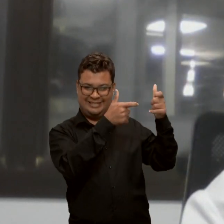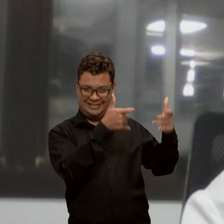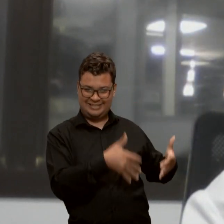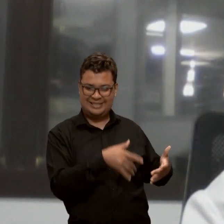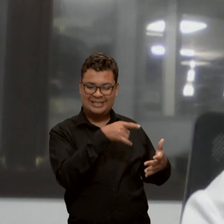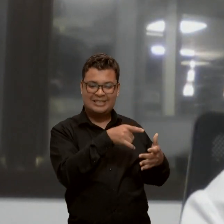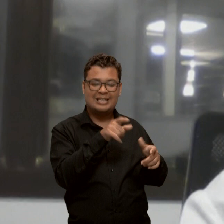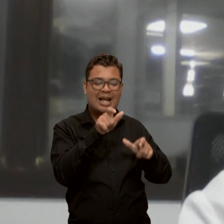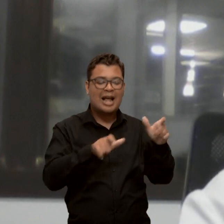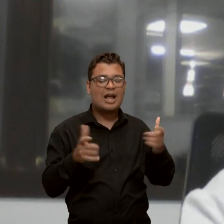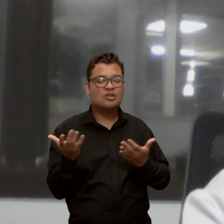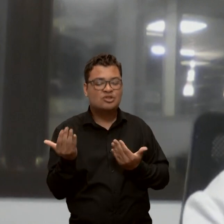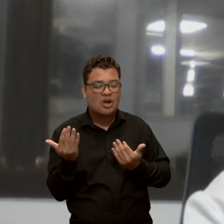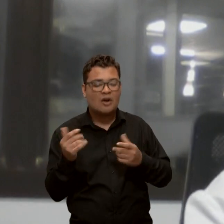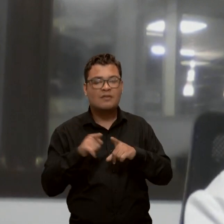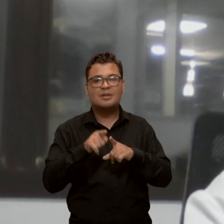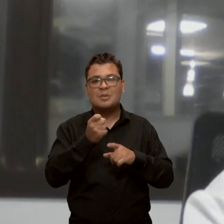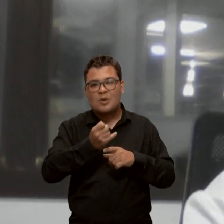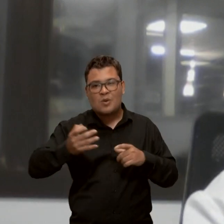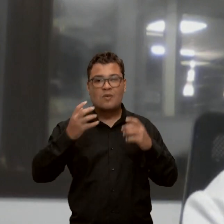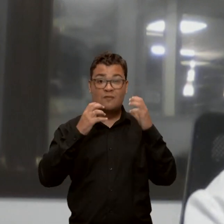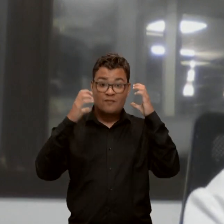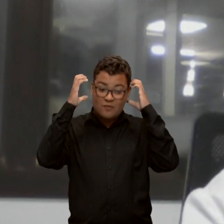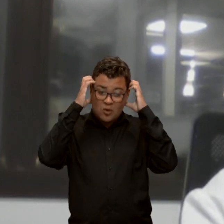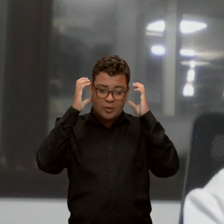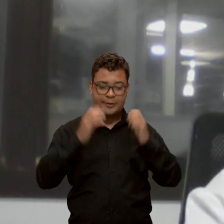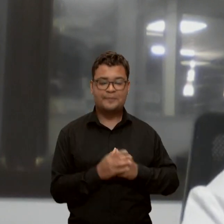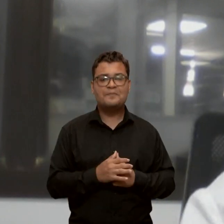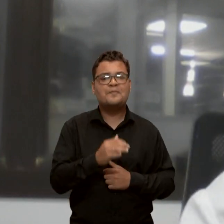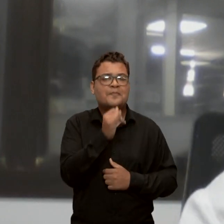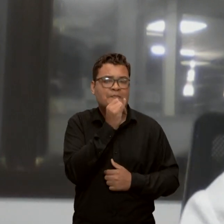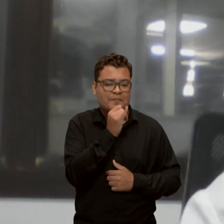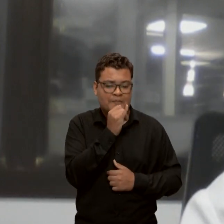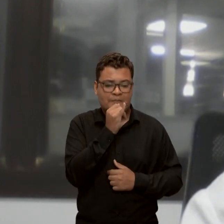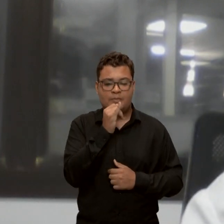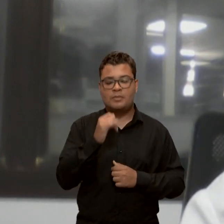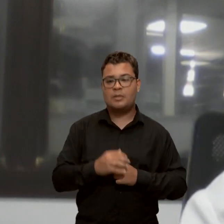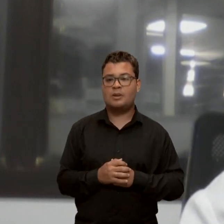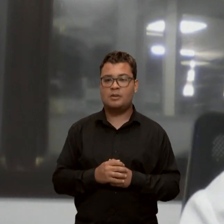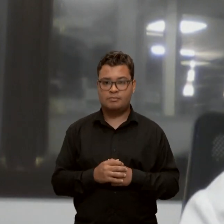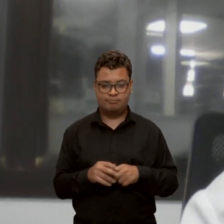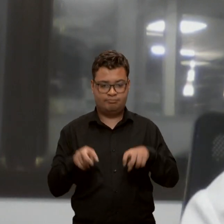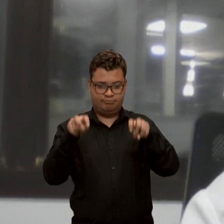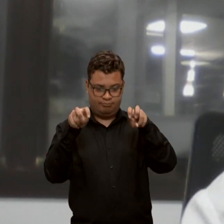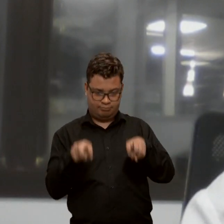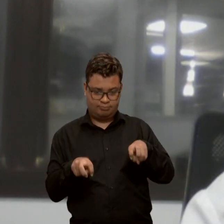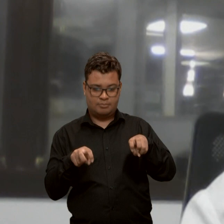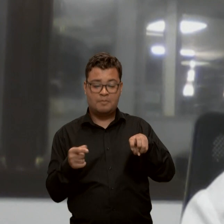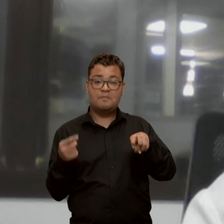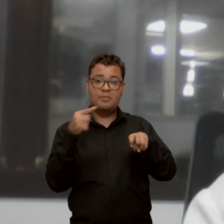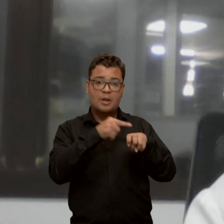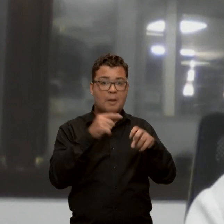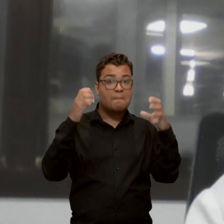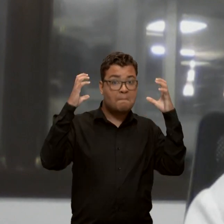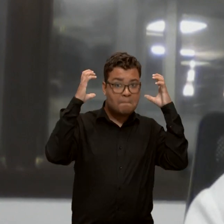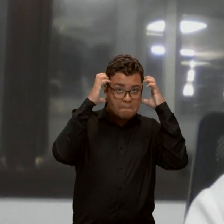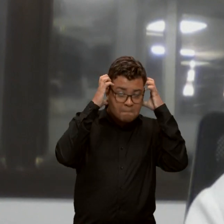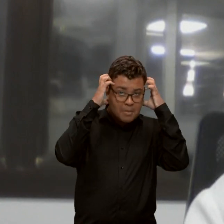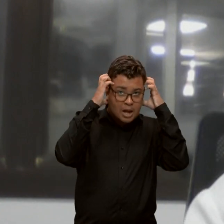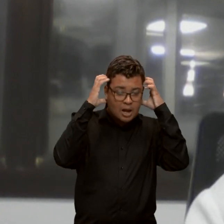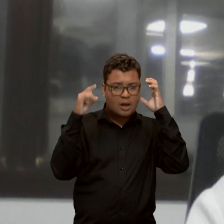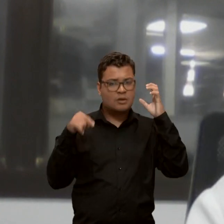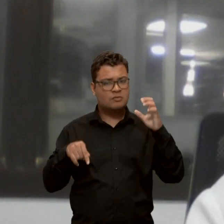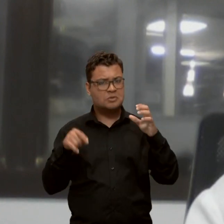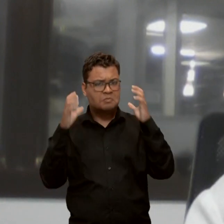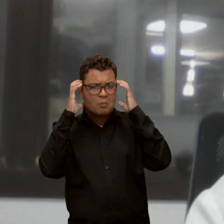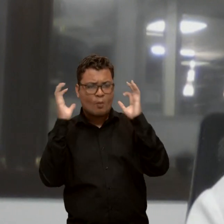em uso de fone de ouvido, se você está do lado de alguém que você está ouvindo o que ele está ouvindo, provavelmente aquele volume está acima do volume